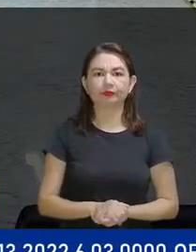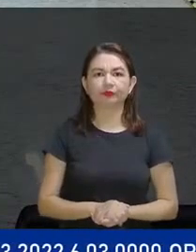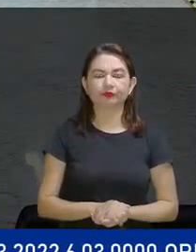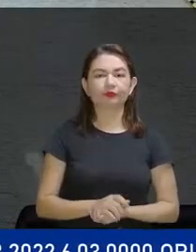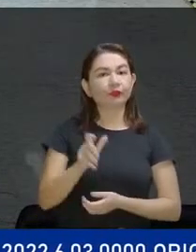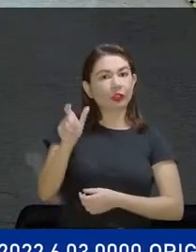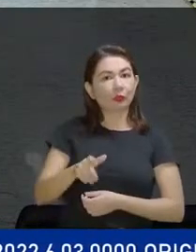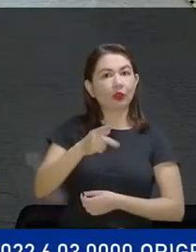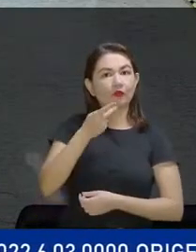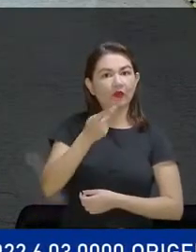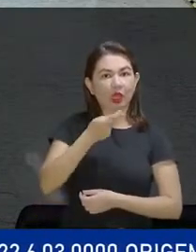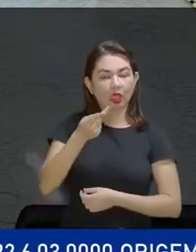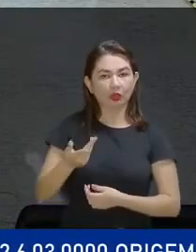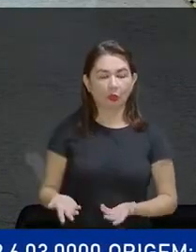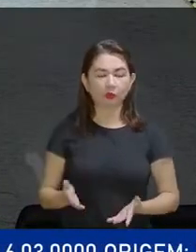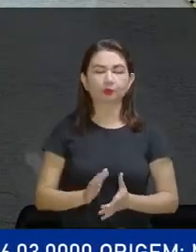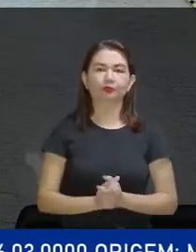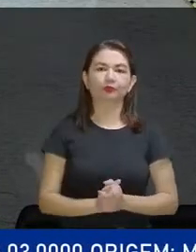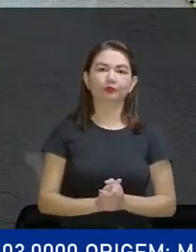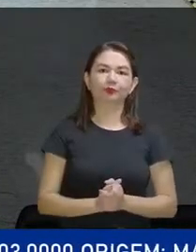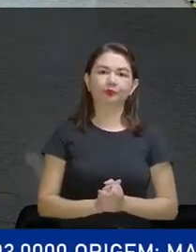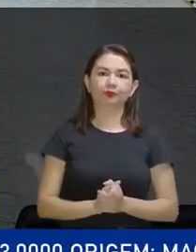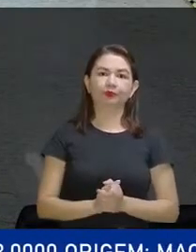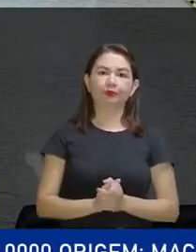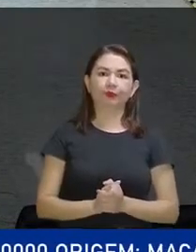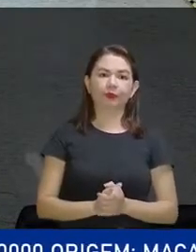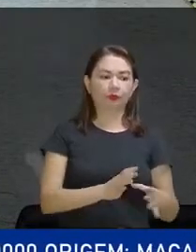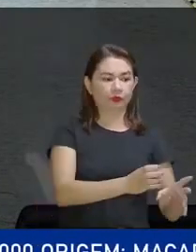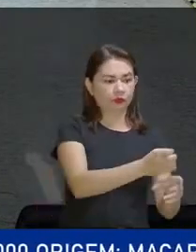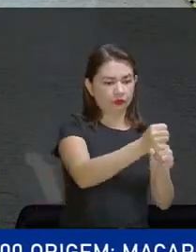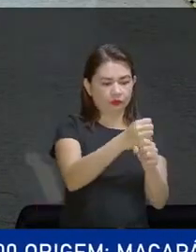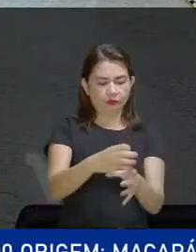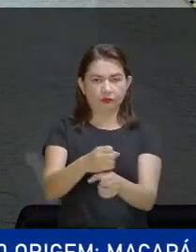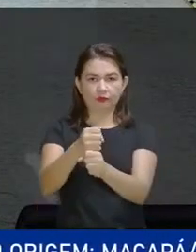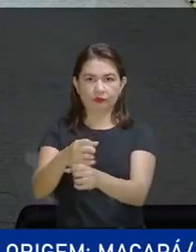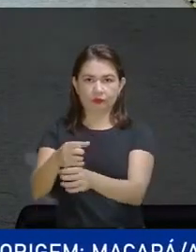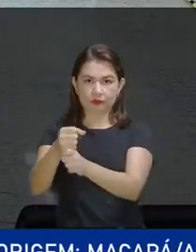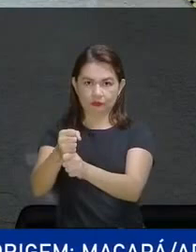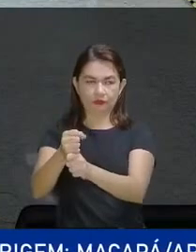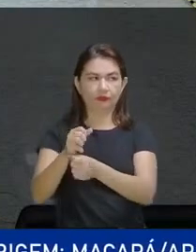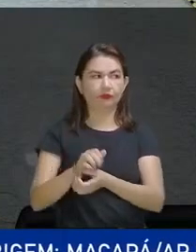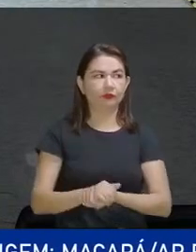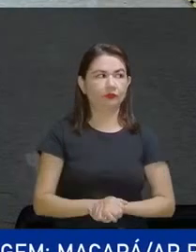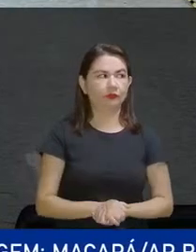E ela disse o seguinte, que as cestas básicas